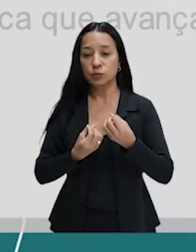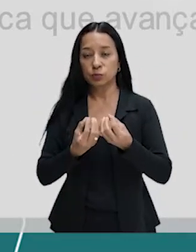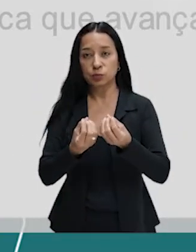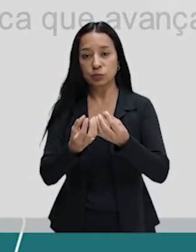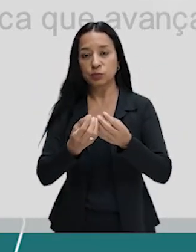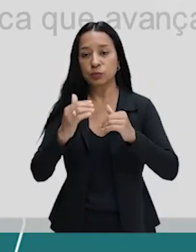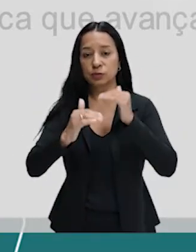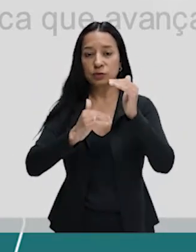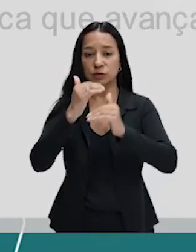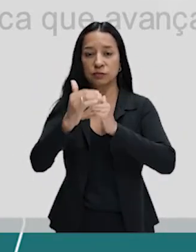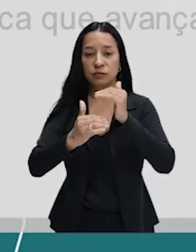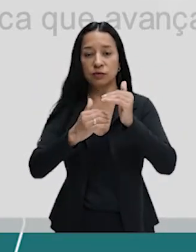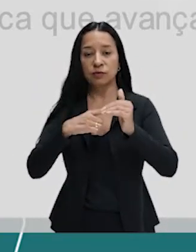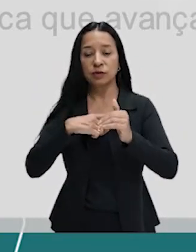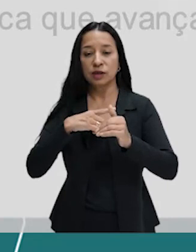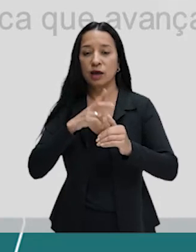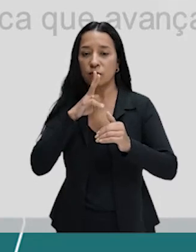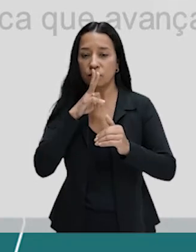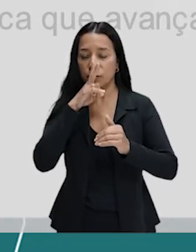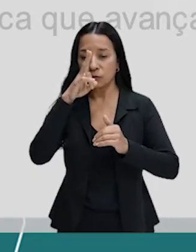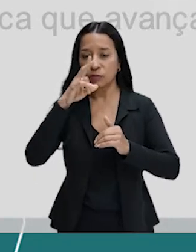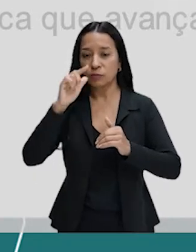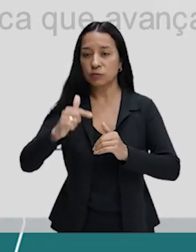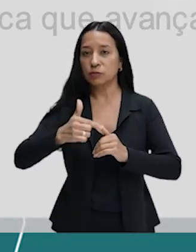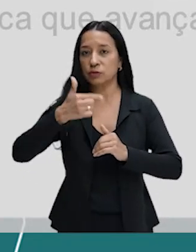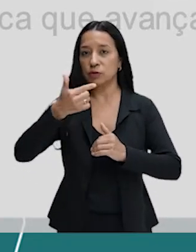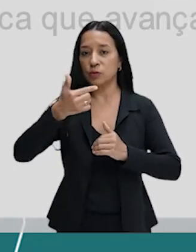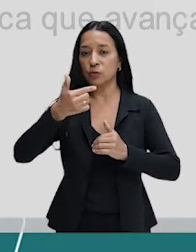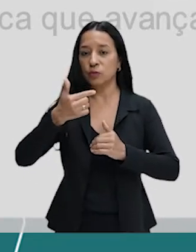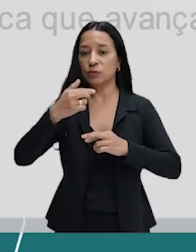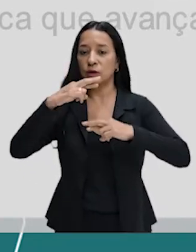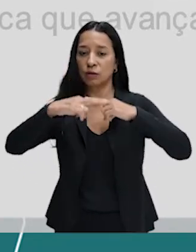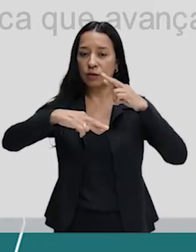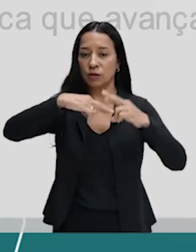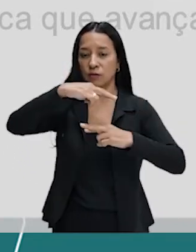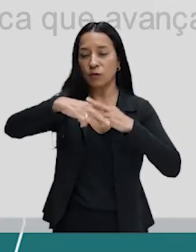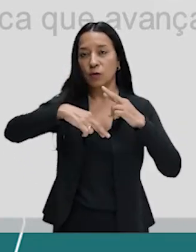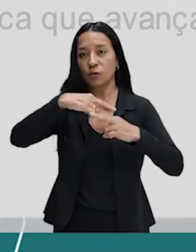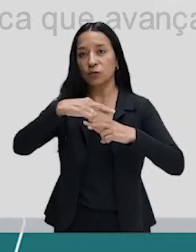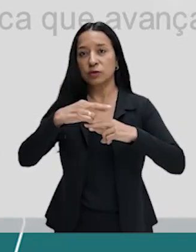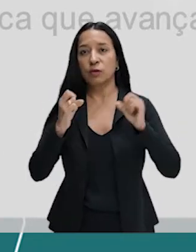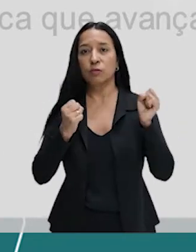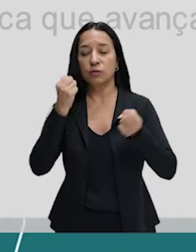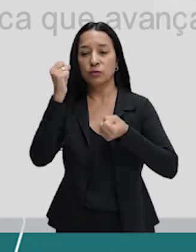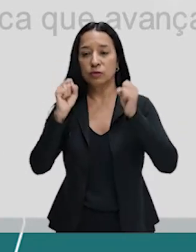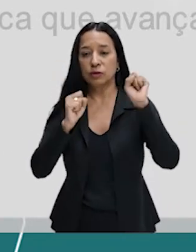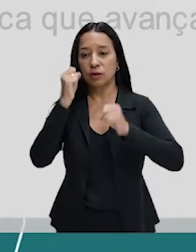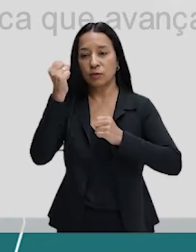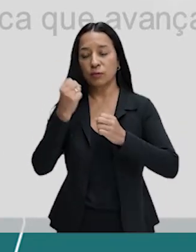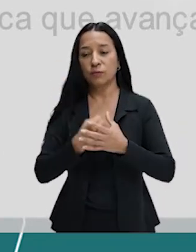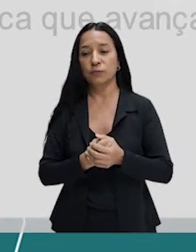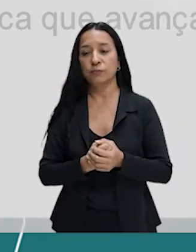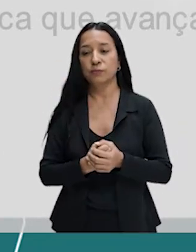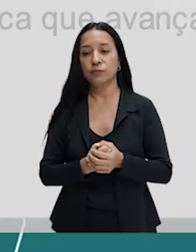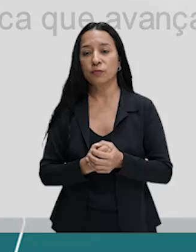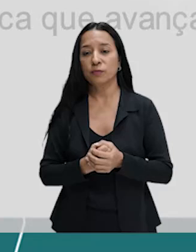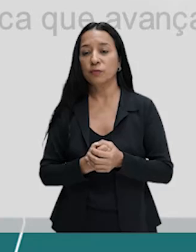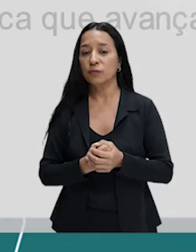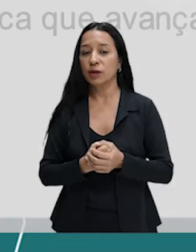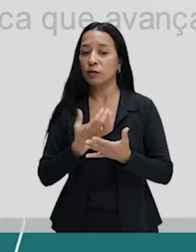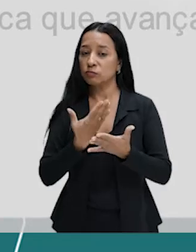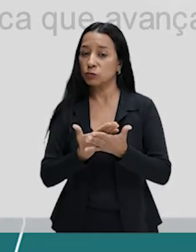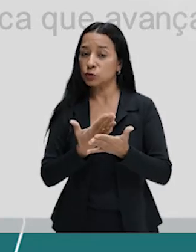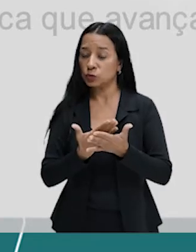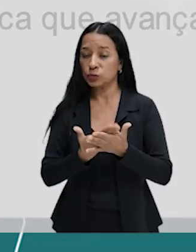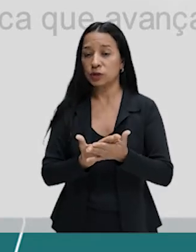segunda Revolução Industrial. Nós tivemos a Revolução Industrial, nós estudamos isso, é pano de fundo do realismo. Só que ela acontece em dois